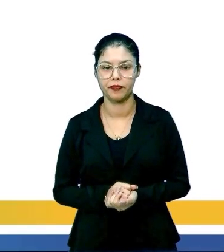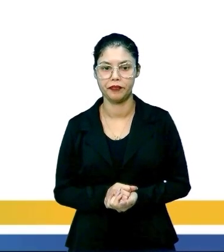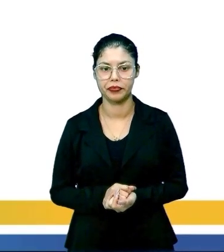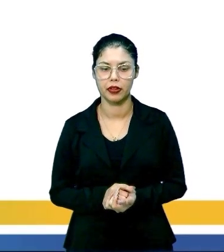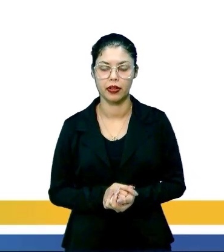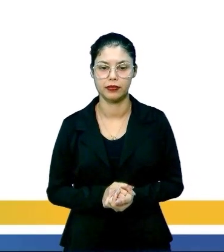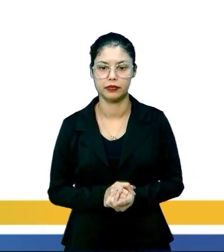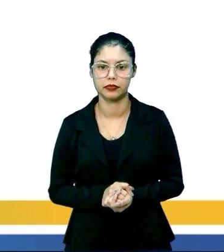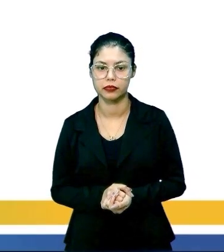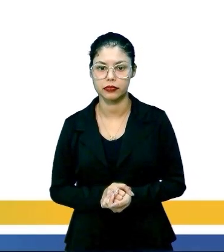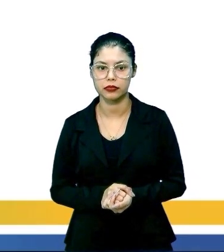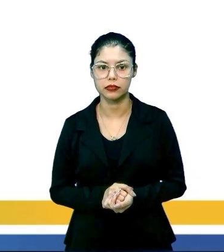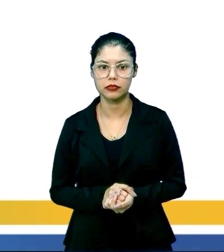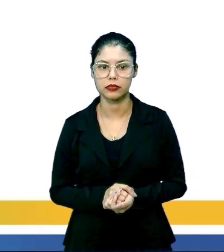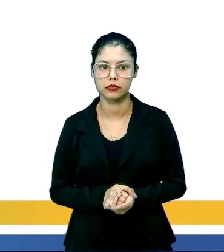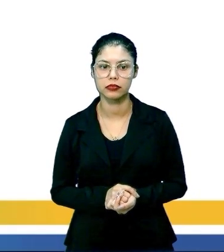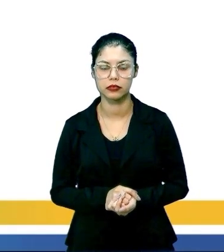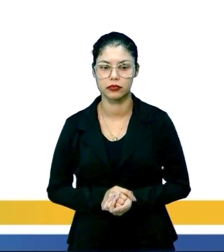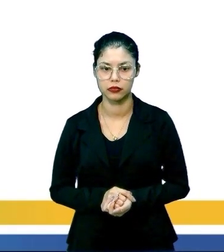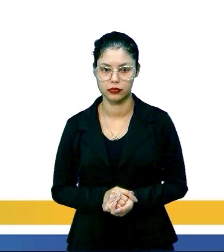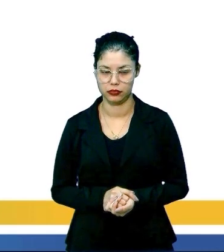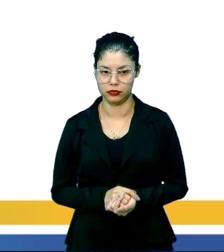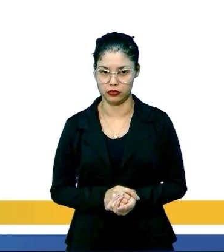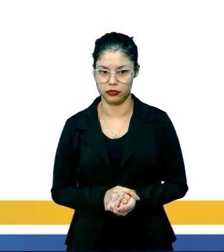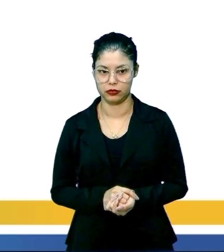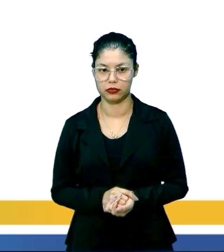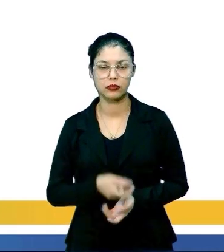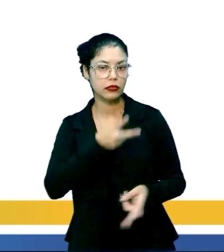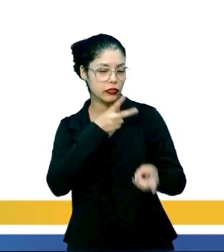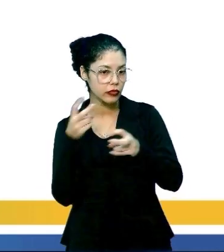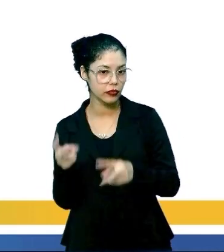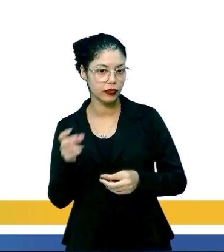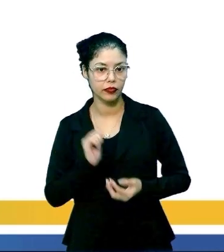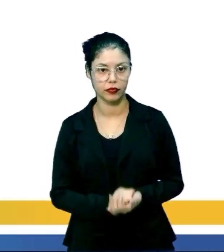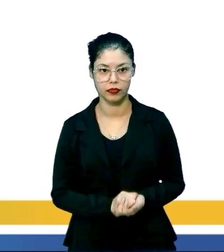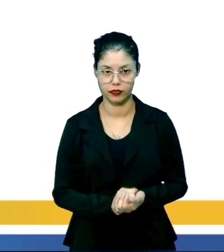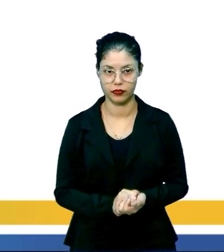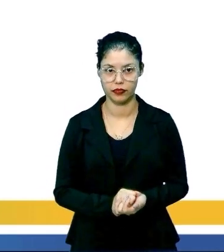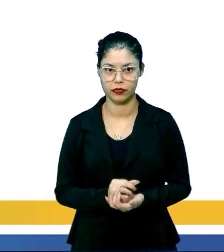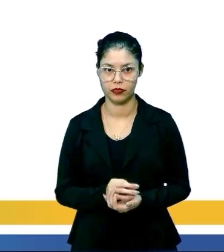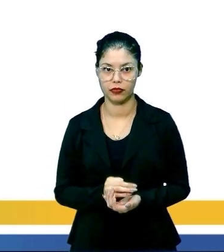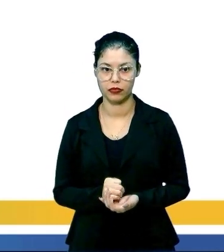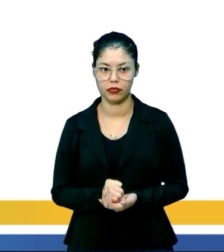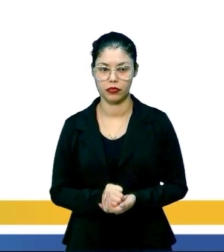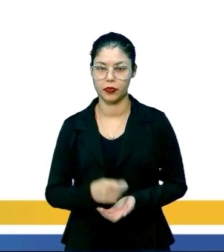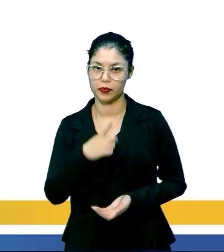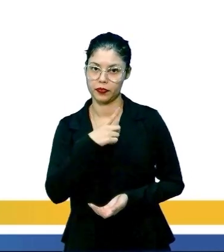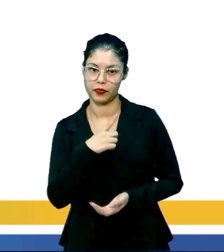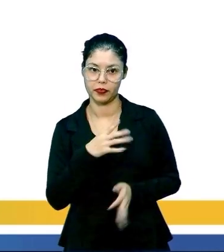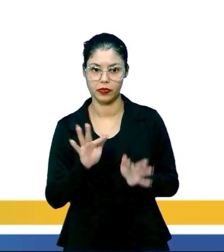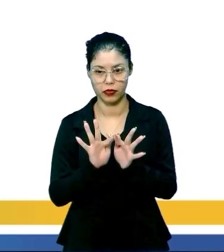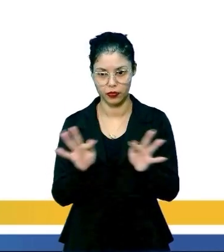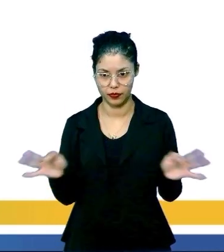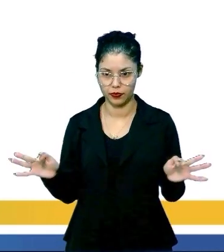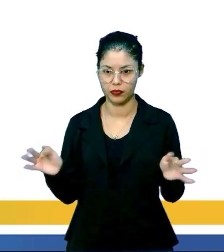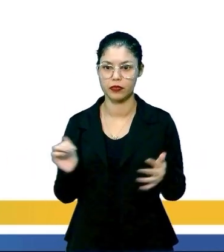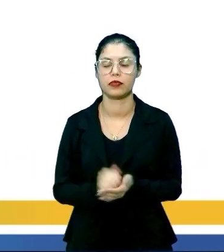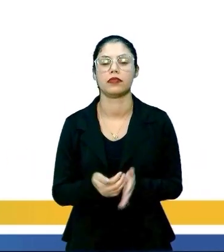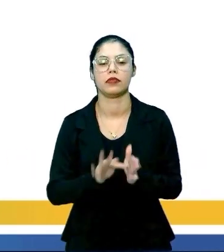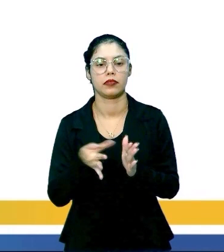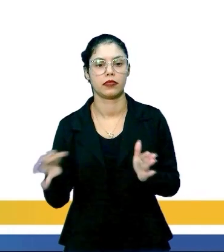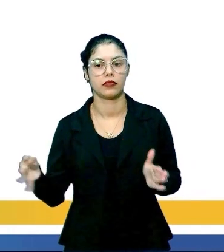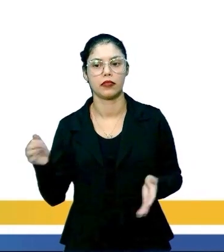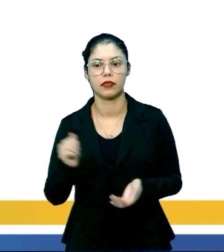Então, vamos lá, continuando. Observe aí. Nós temos essa fórmula que ela